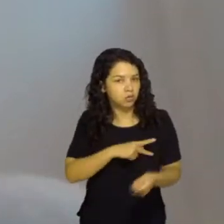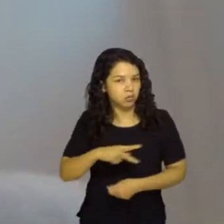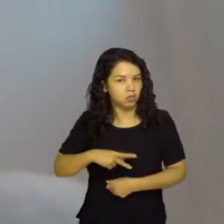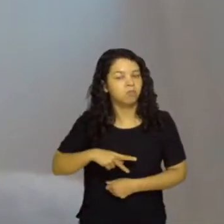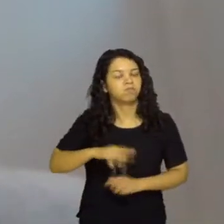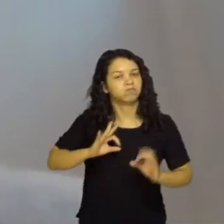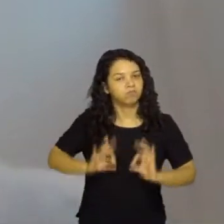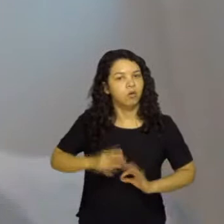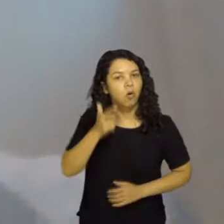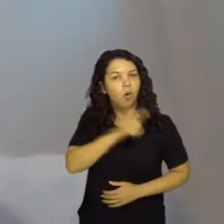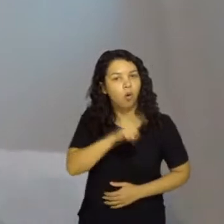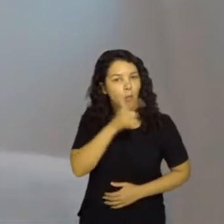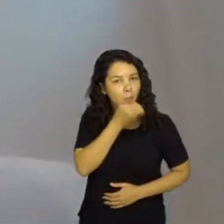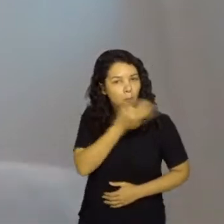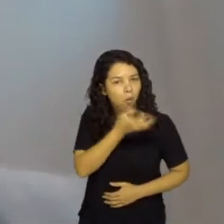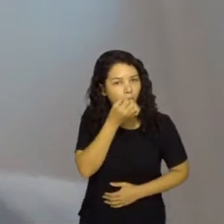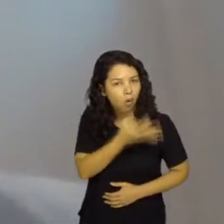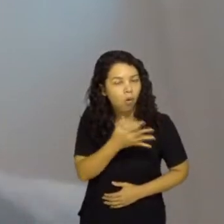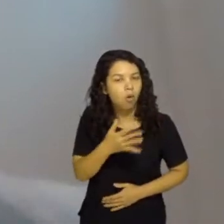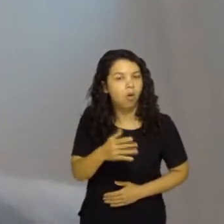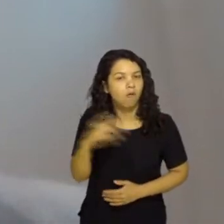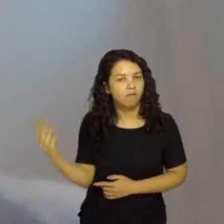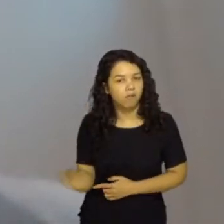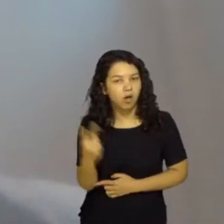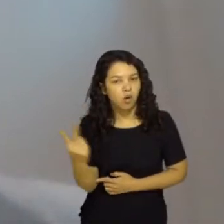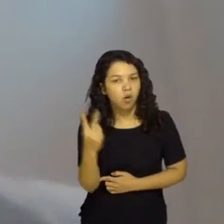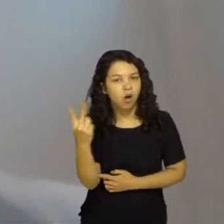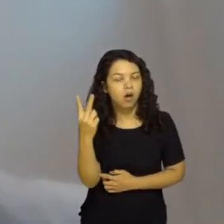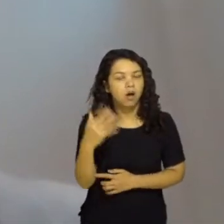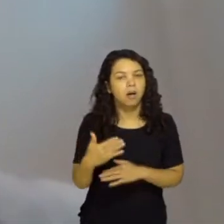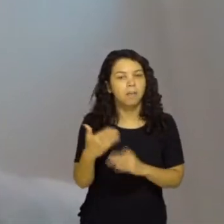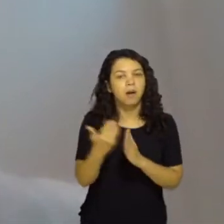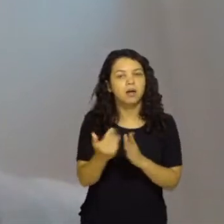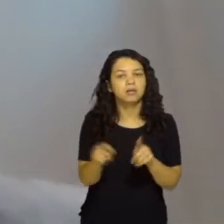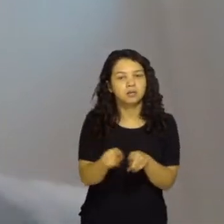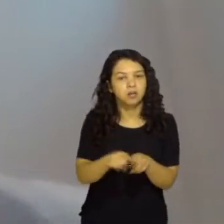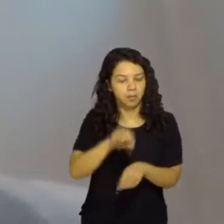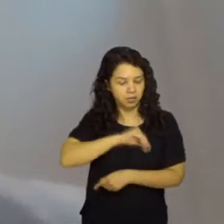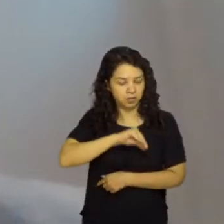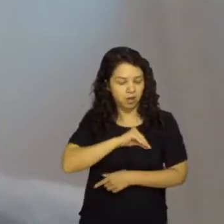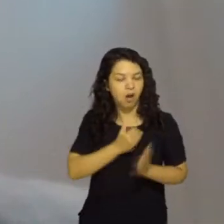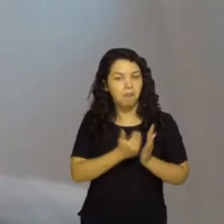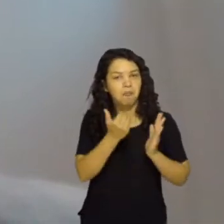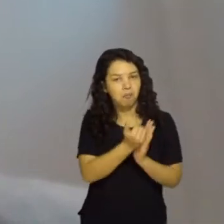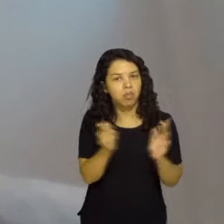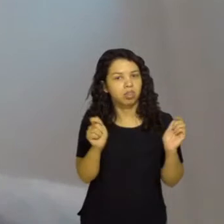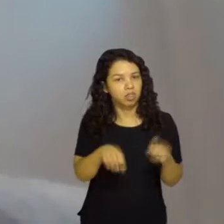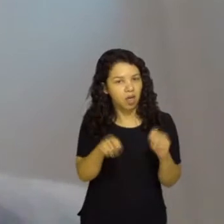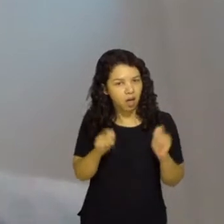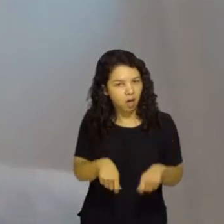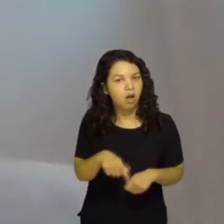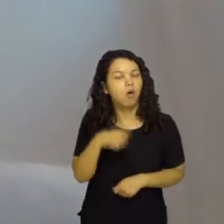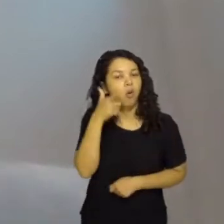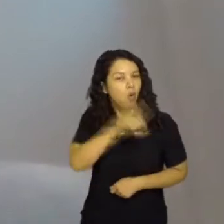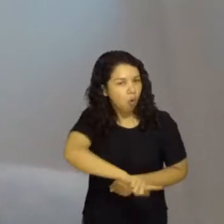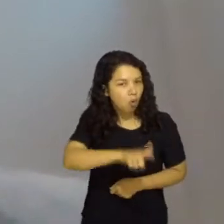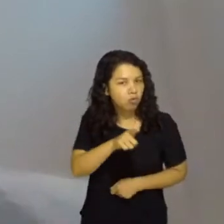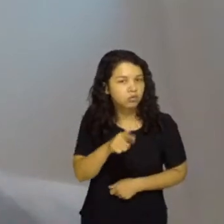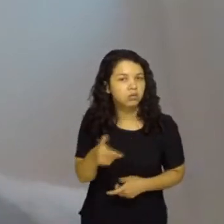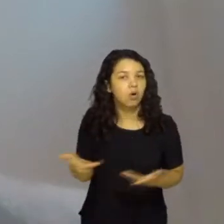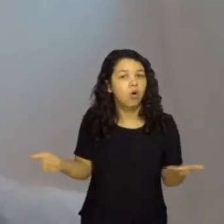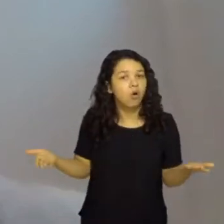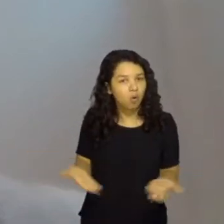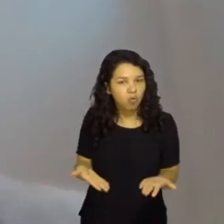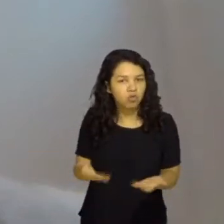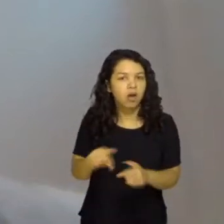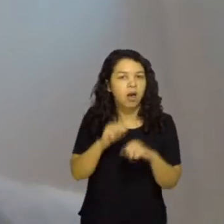também, aumentando inclusive o dividendo, o salário deles, aqui na cidade de Porto Belo. E hoje também a